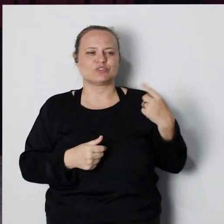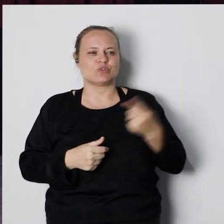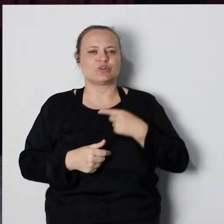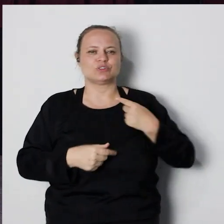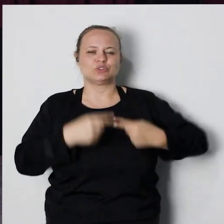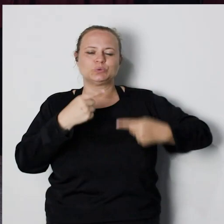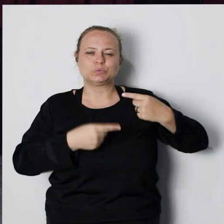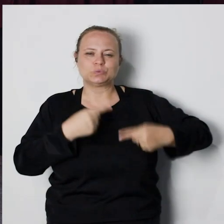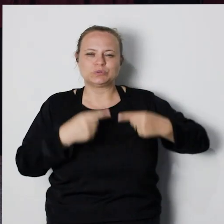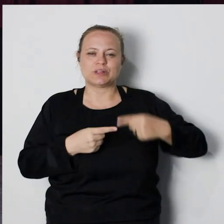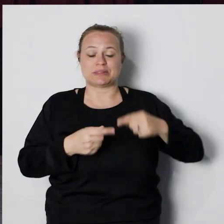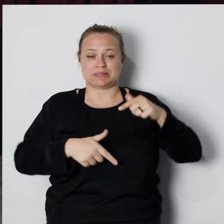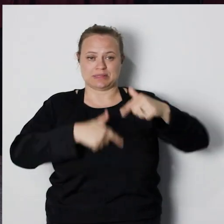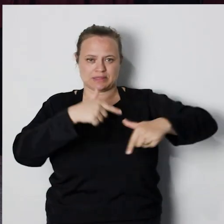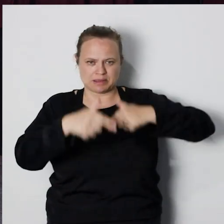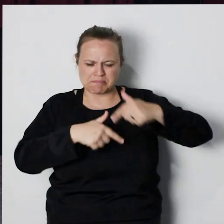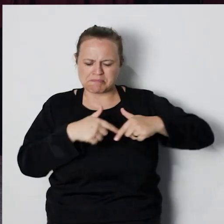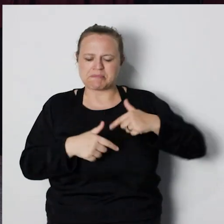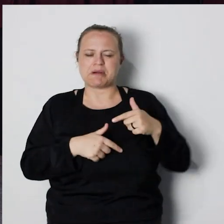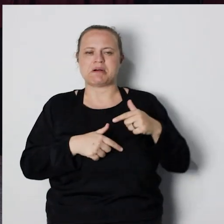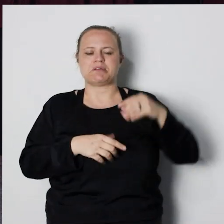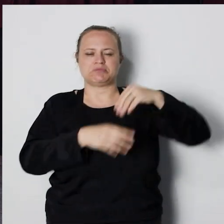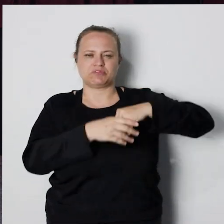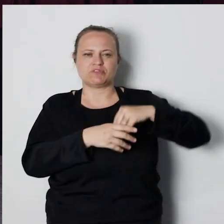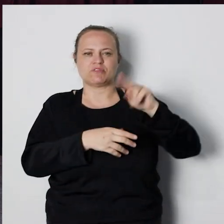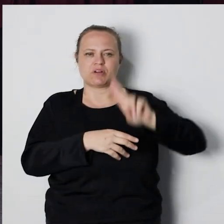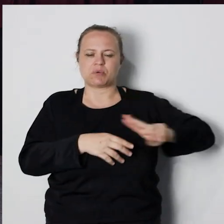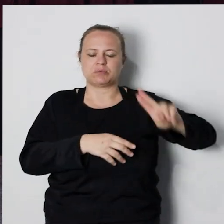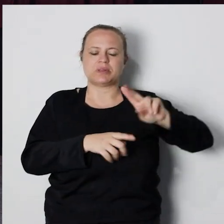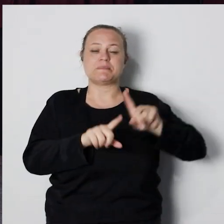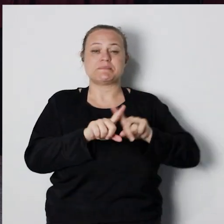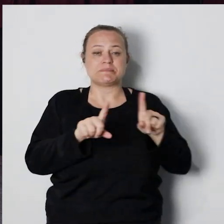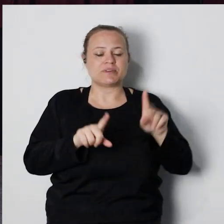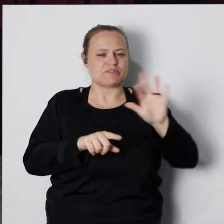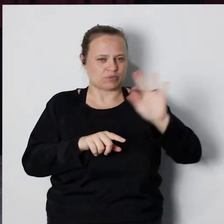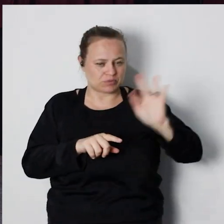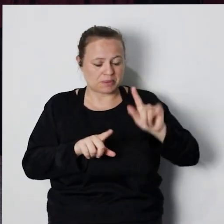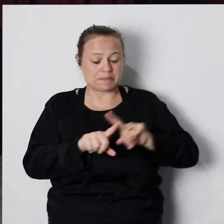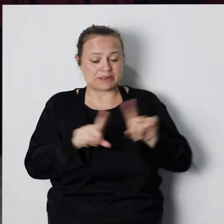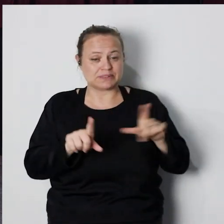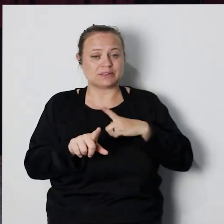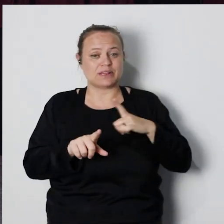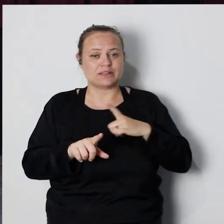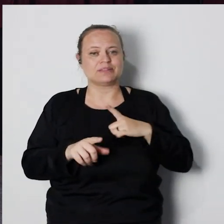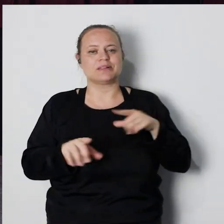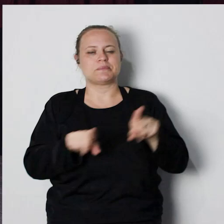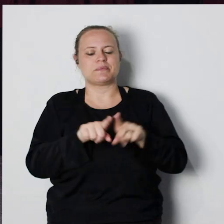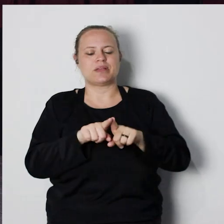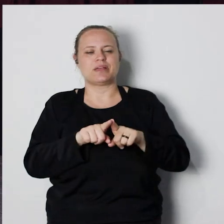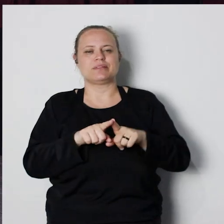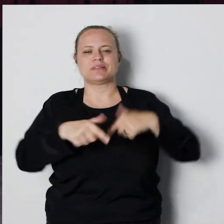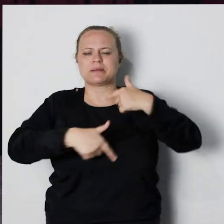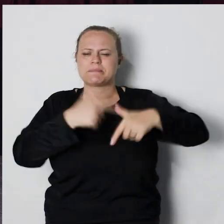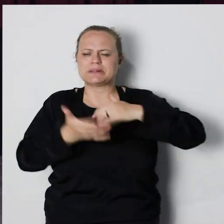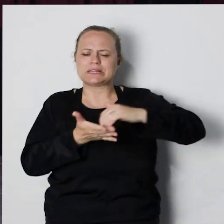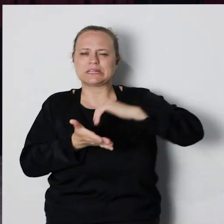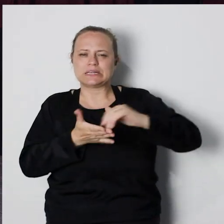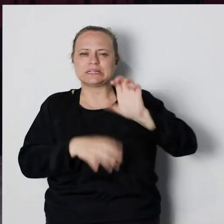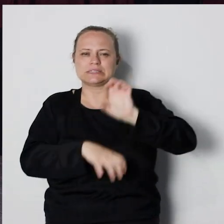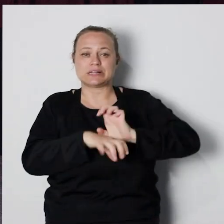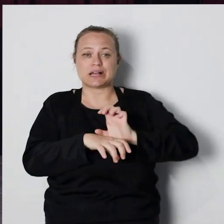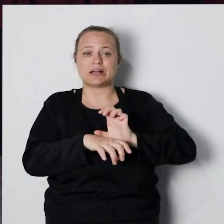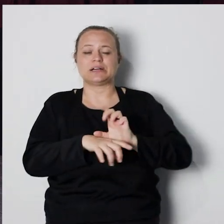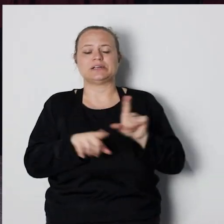vê é uma dinâmica muito interessante, porque é onde a gente discutiu tanto trabalhos assim acadêmicos,